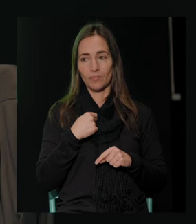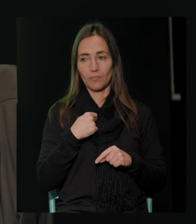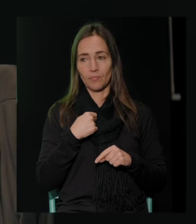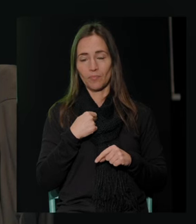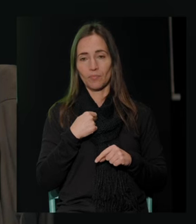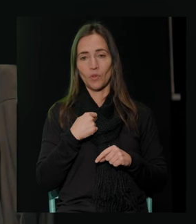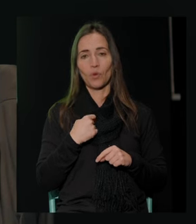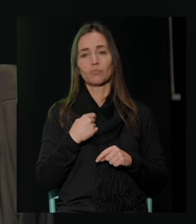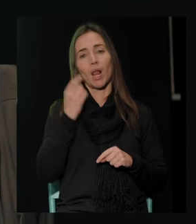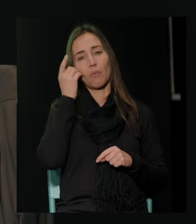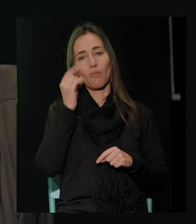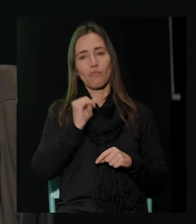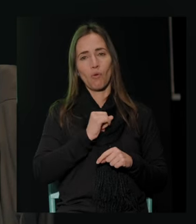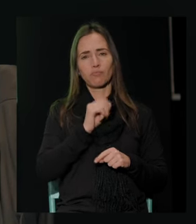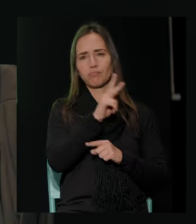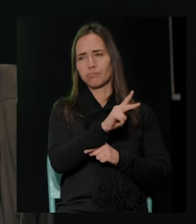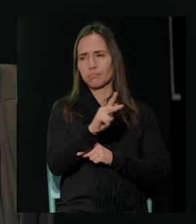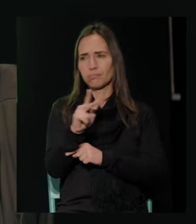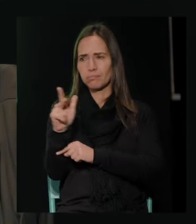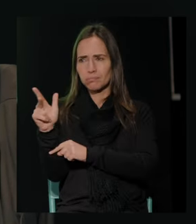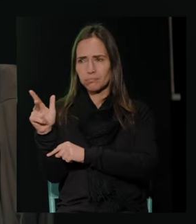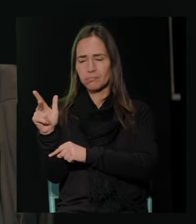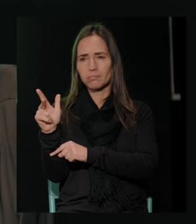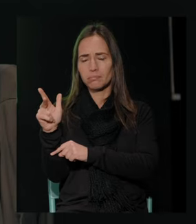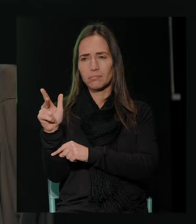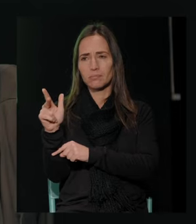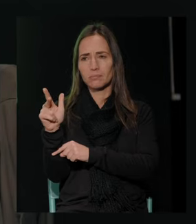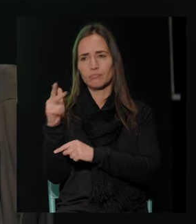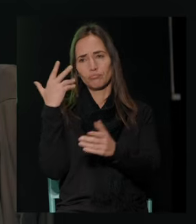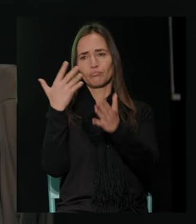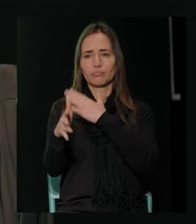estava com o meu telemóvel a filmar uma agressão